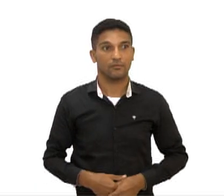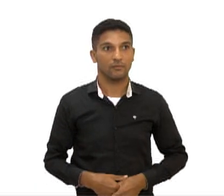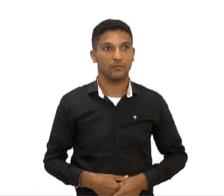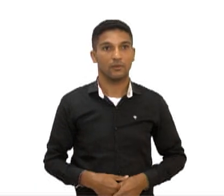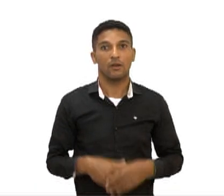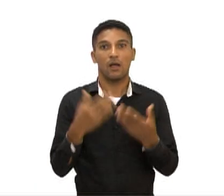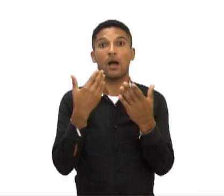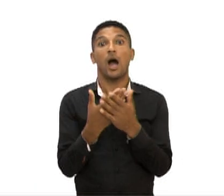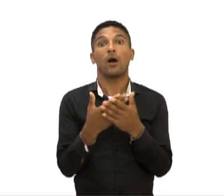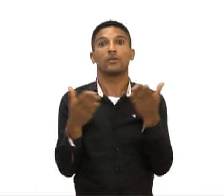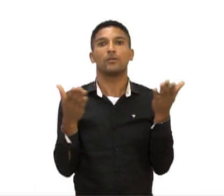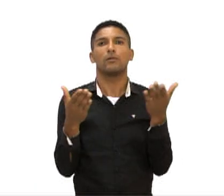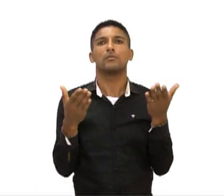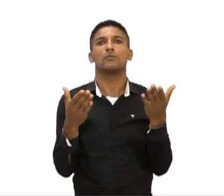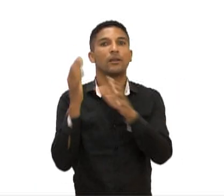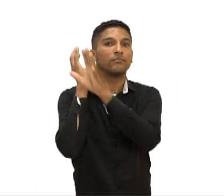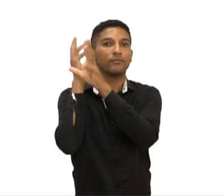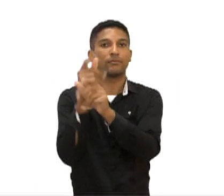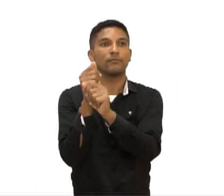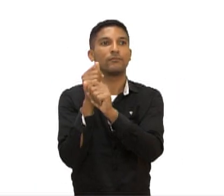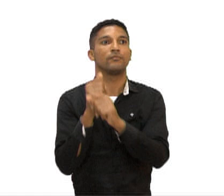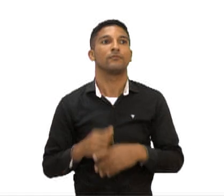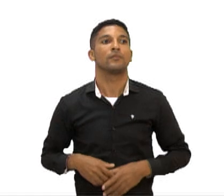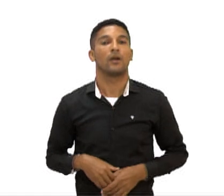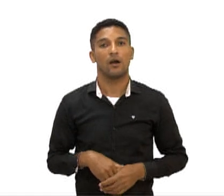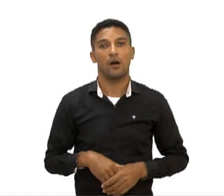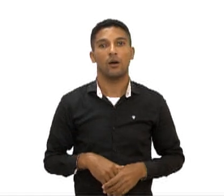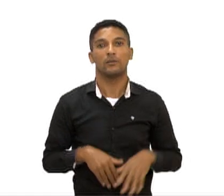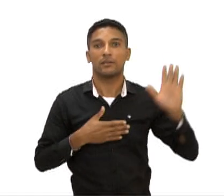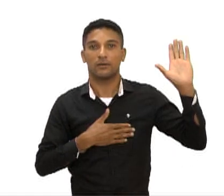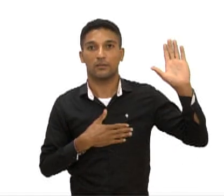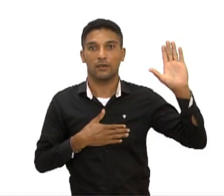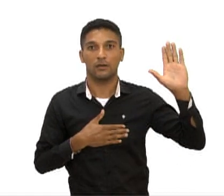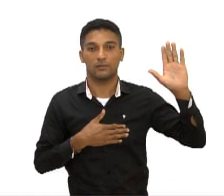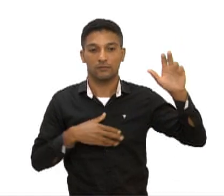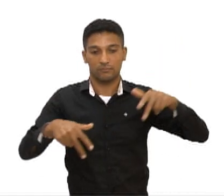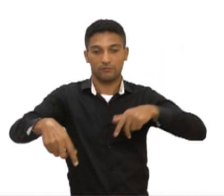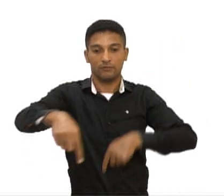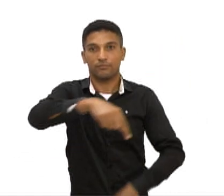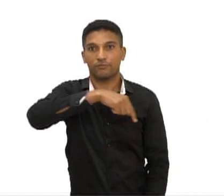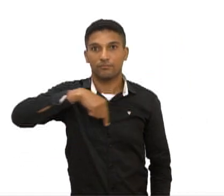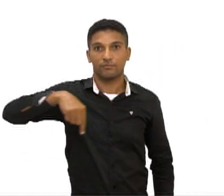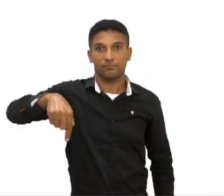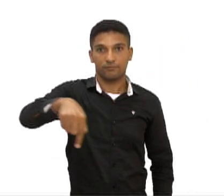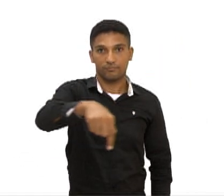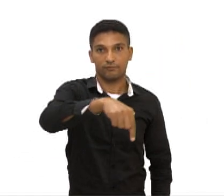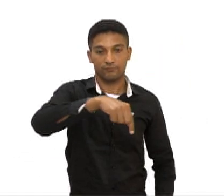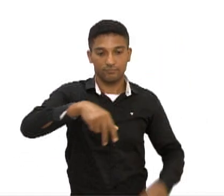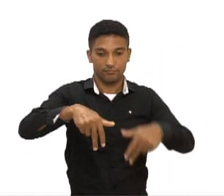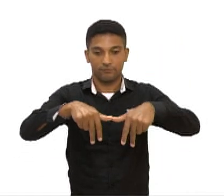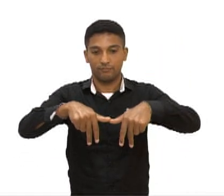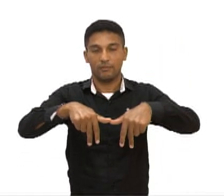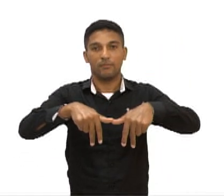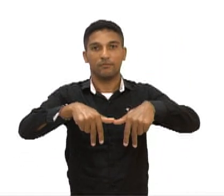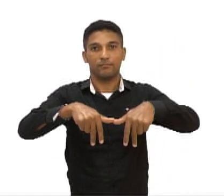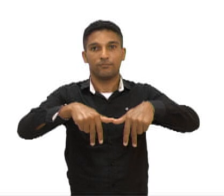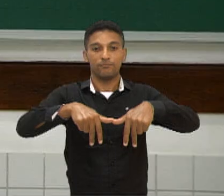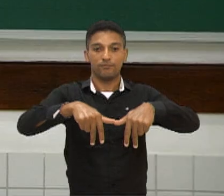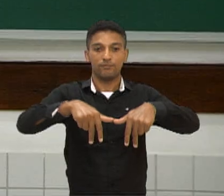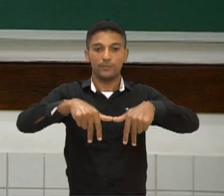né? Vimos sobre algumas danças circulares tradicionais no Brasil. A quadrilha, dançada nas